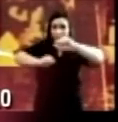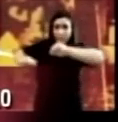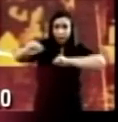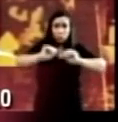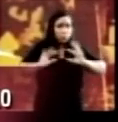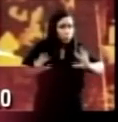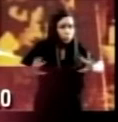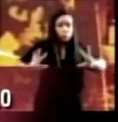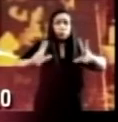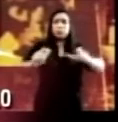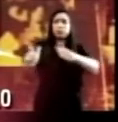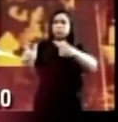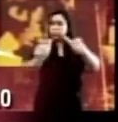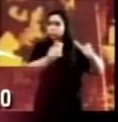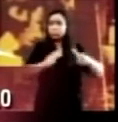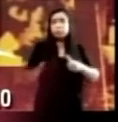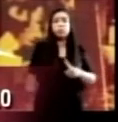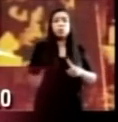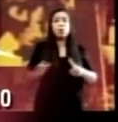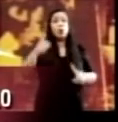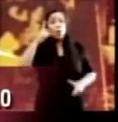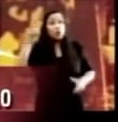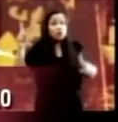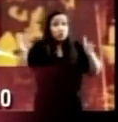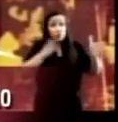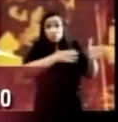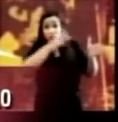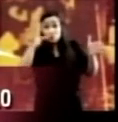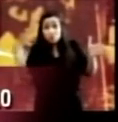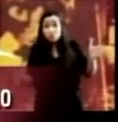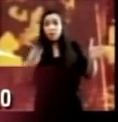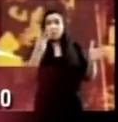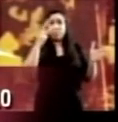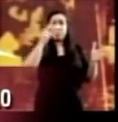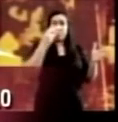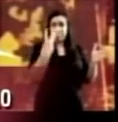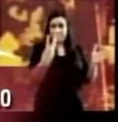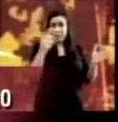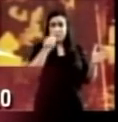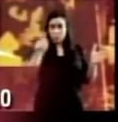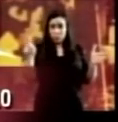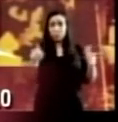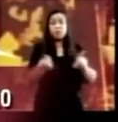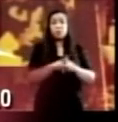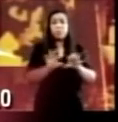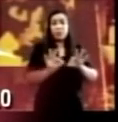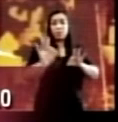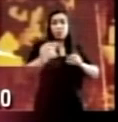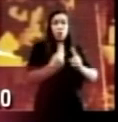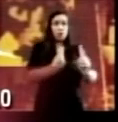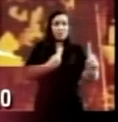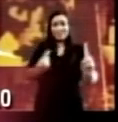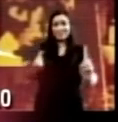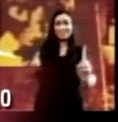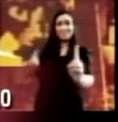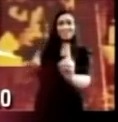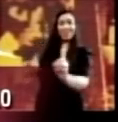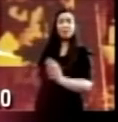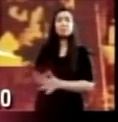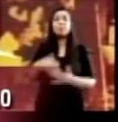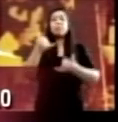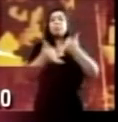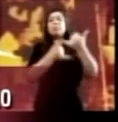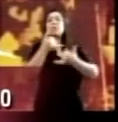completa em todos os equipamentos 3 vezes por dia. Também tem que ser feito o distanciamento, então aqueles brinquedos